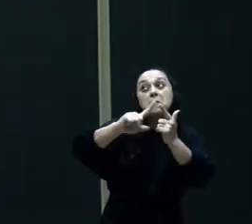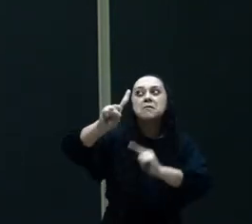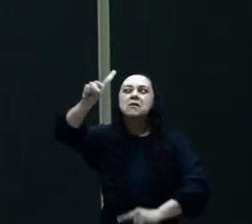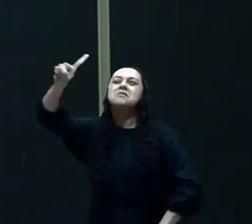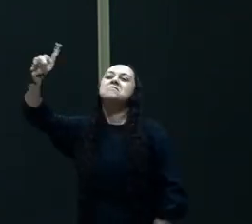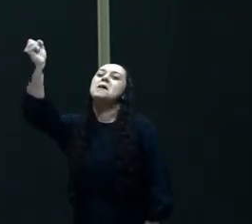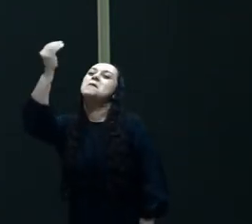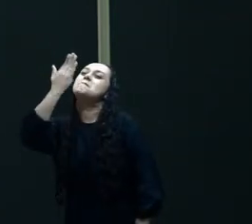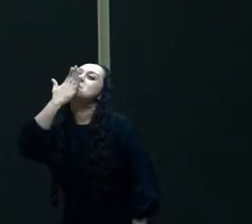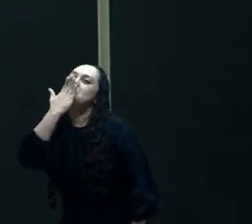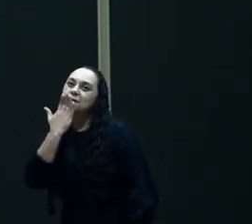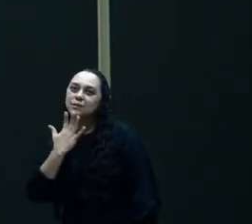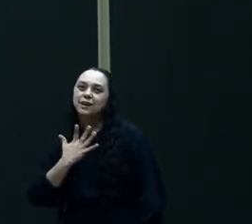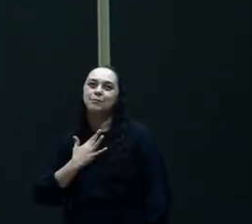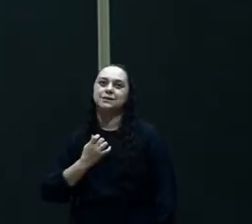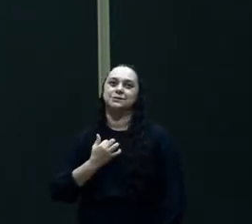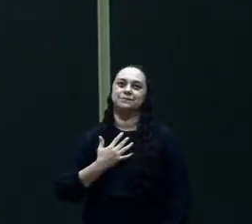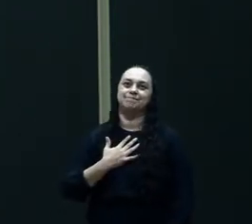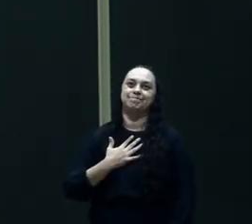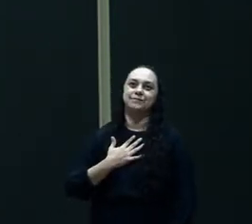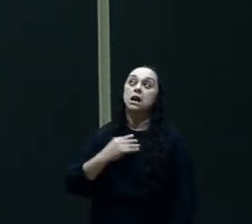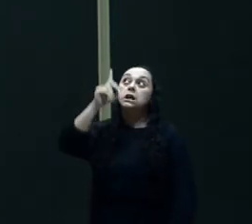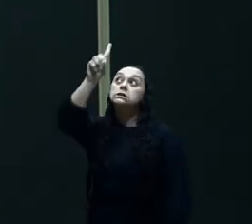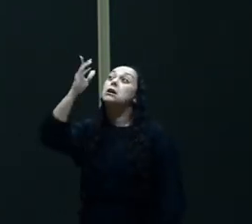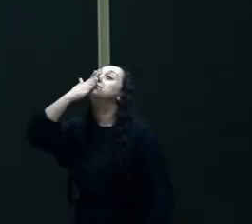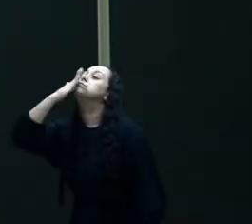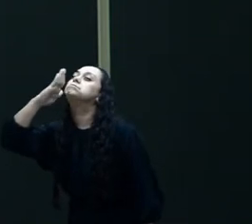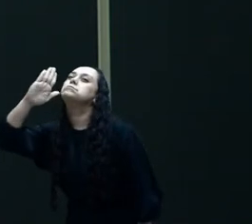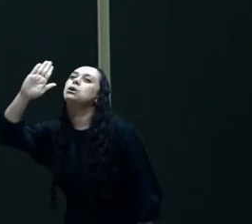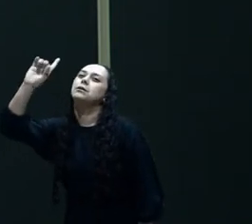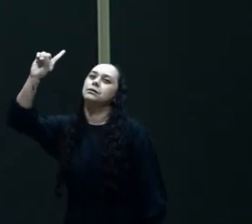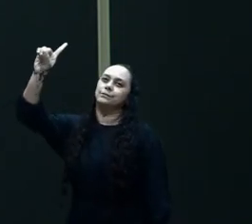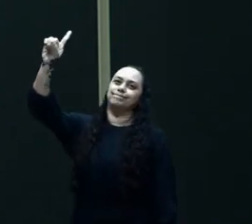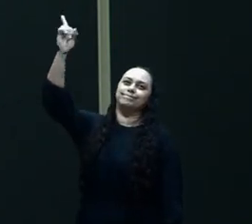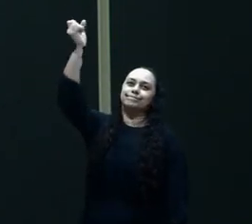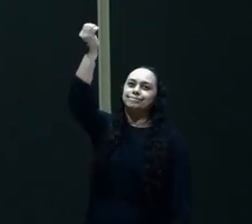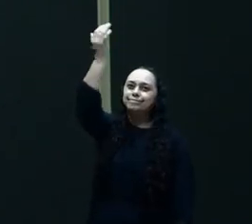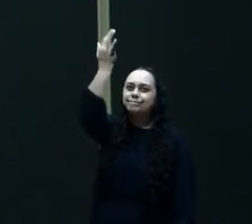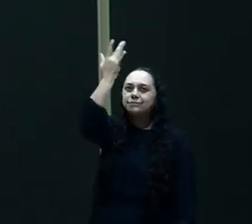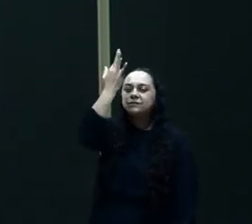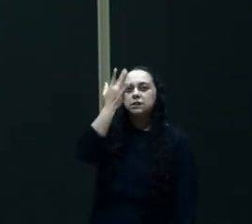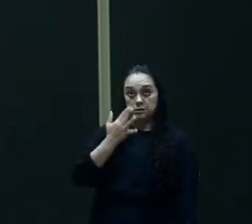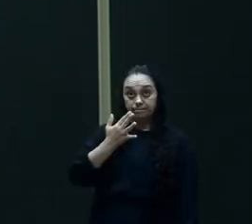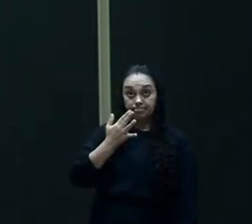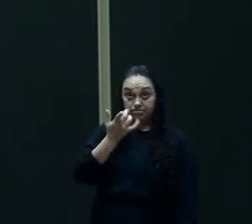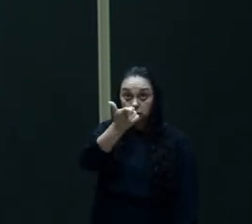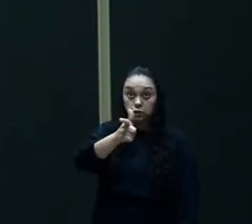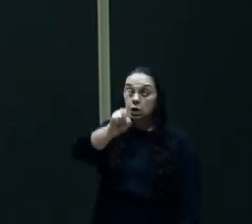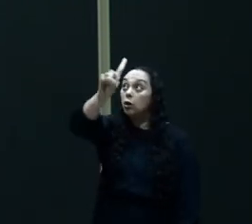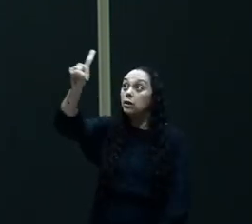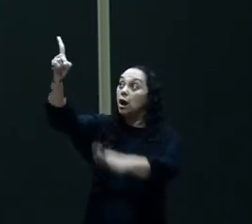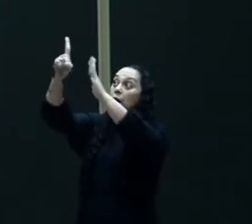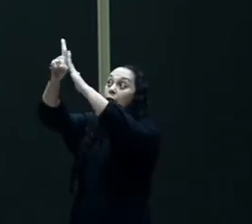para nós Esse é o Deus que nós servimos e nós vamos tentar entender essa